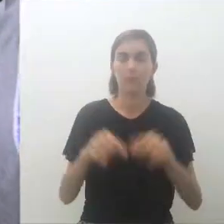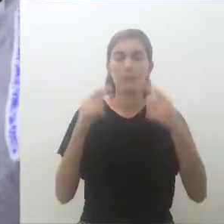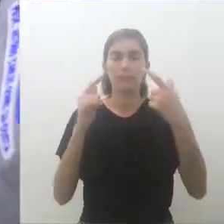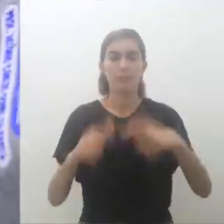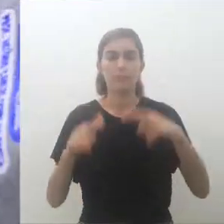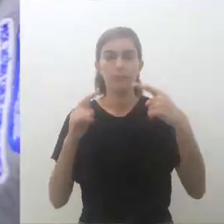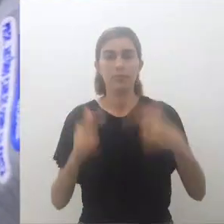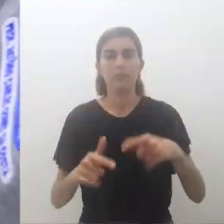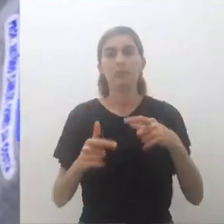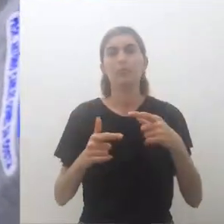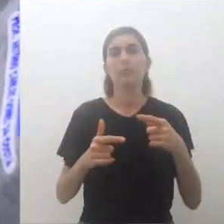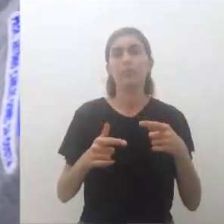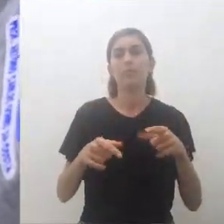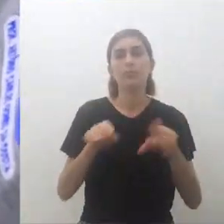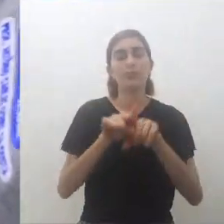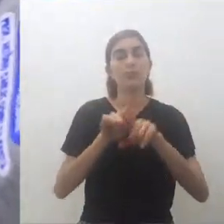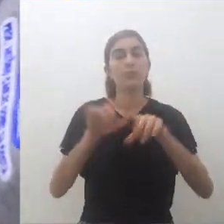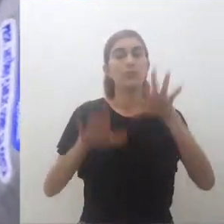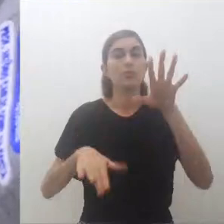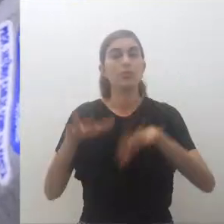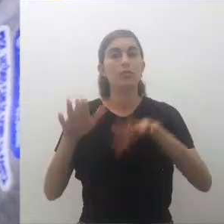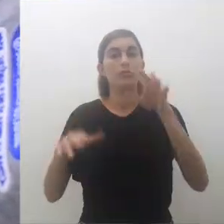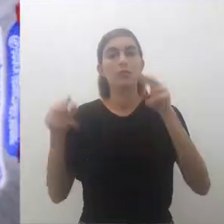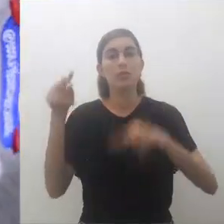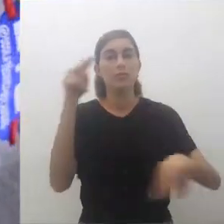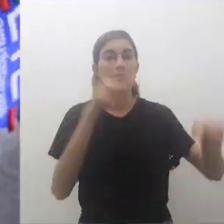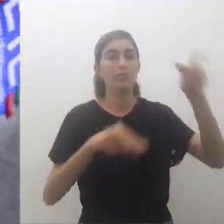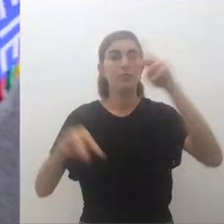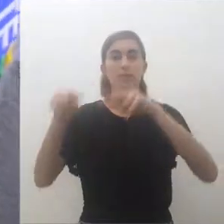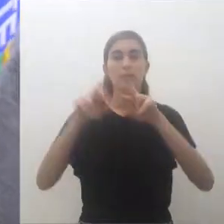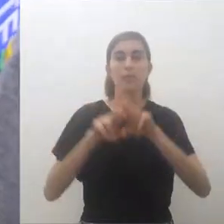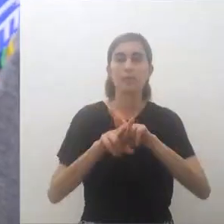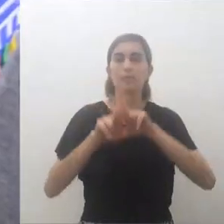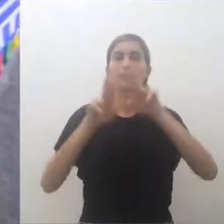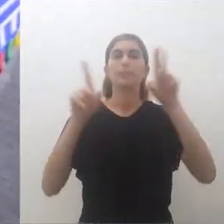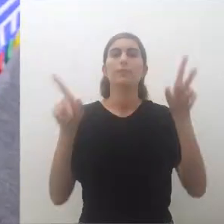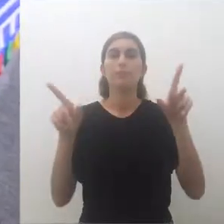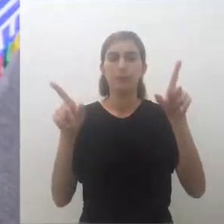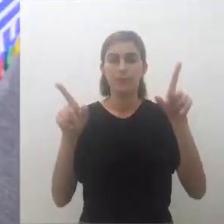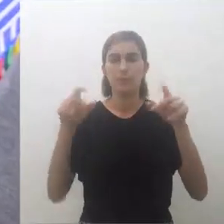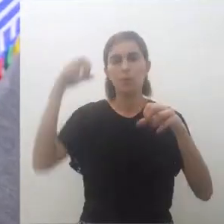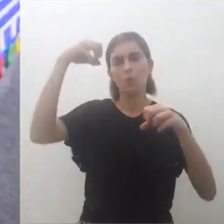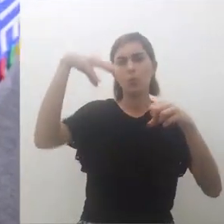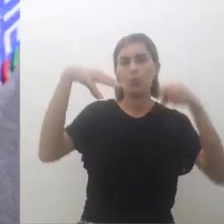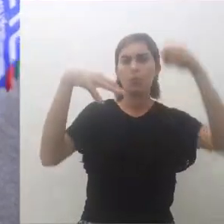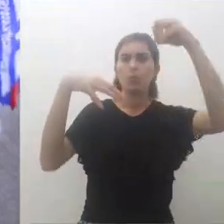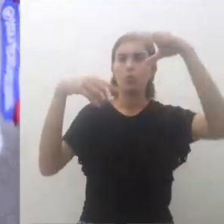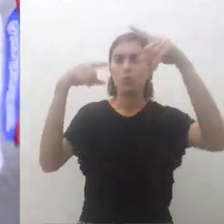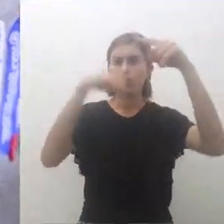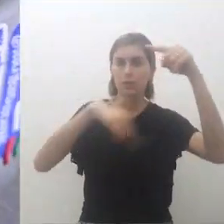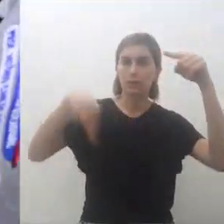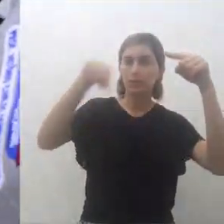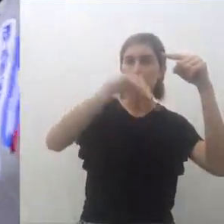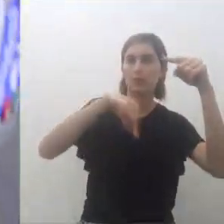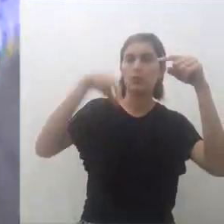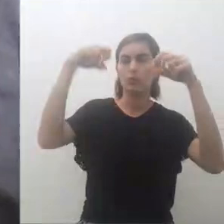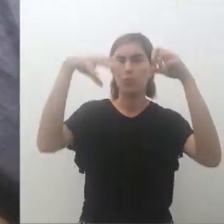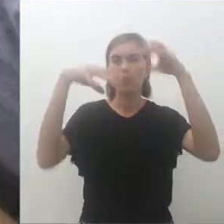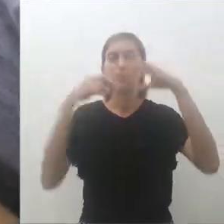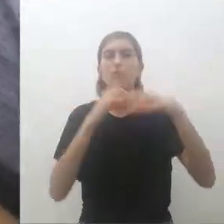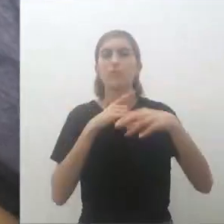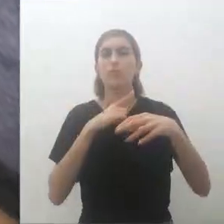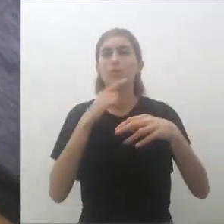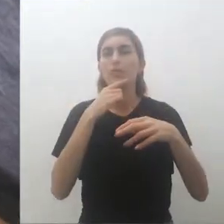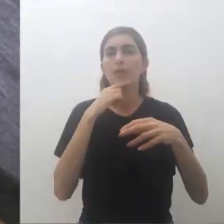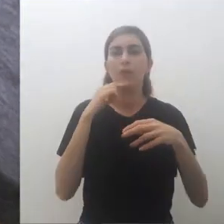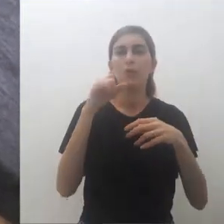ambiente e gera uma visão diferenciada. As luminárias são circulares, então se você põe um